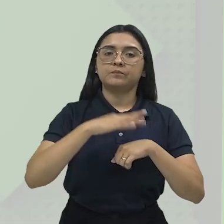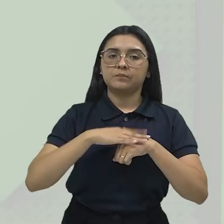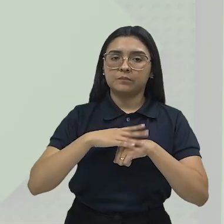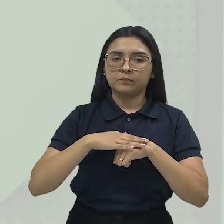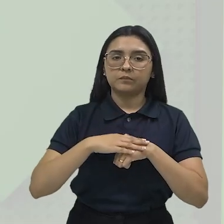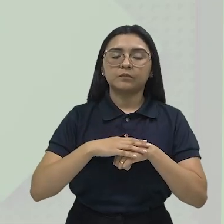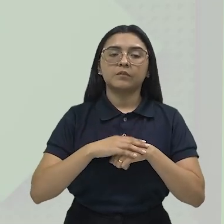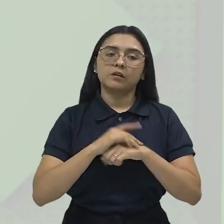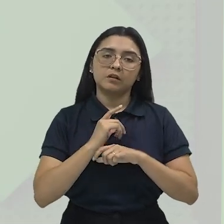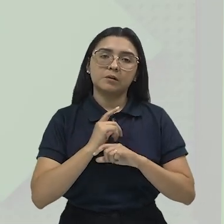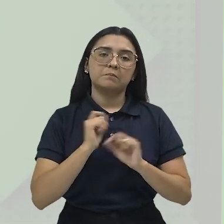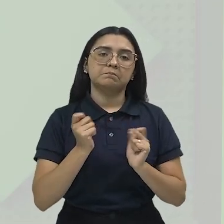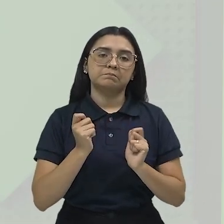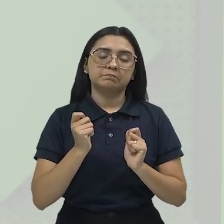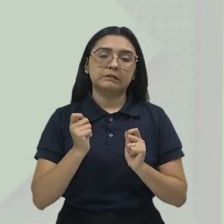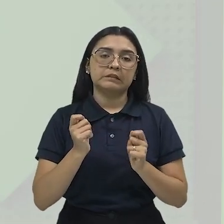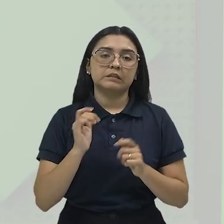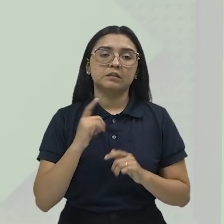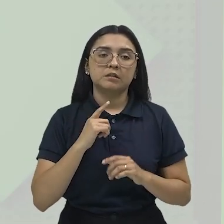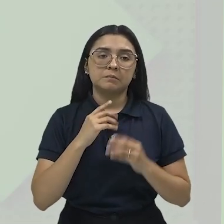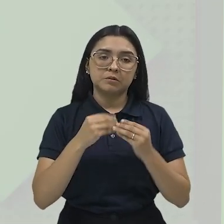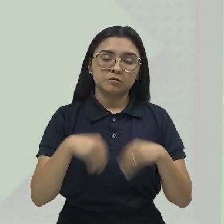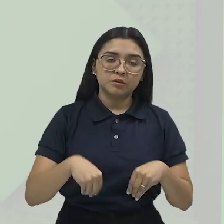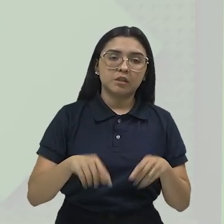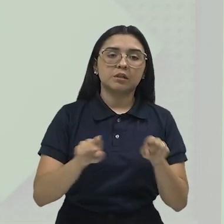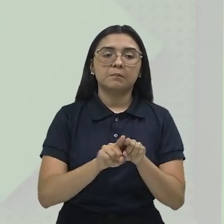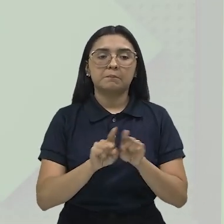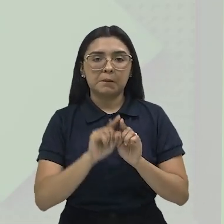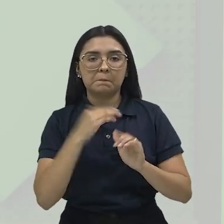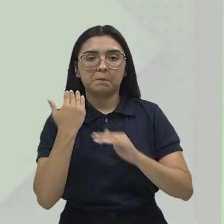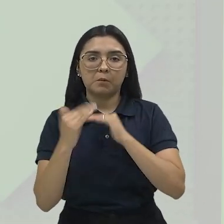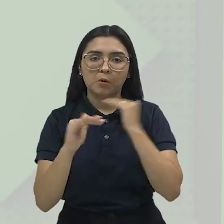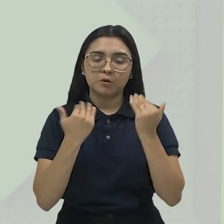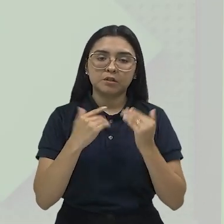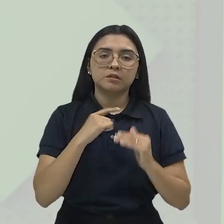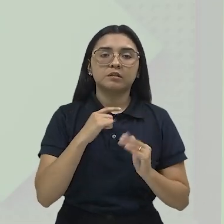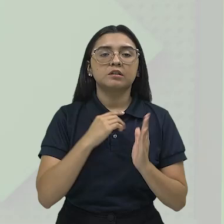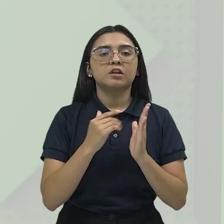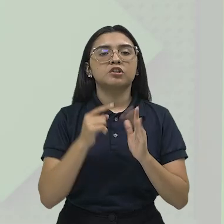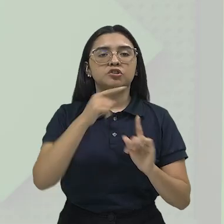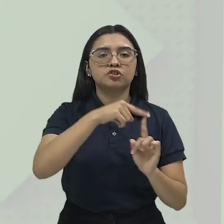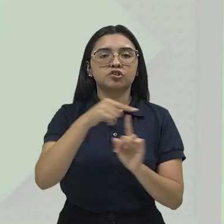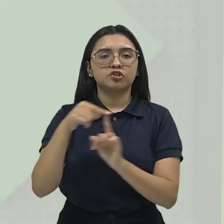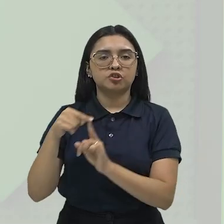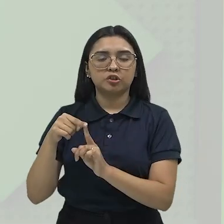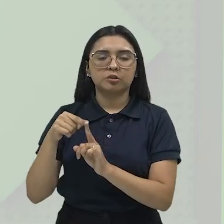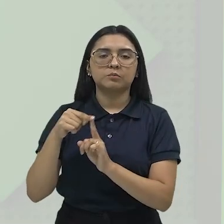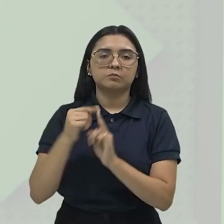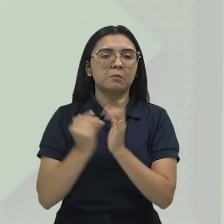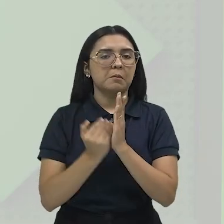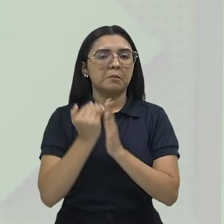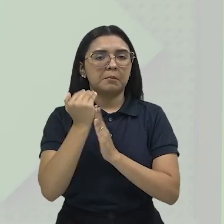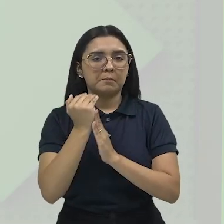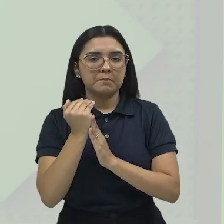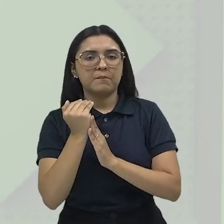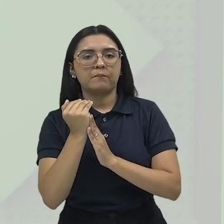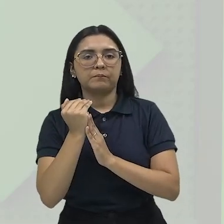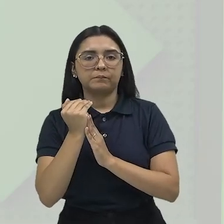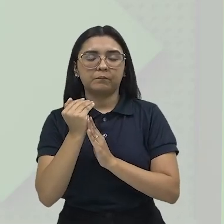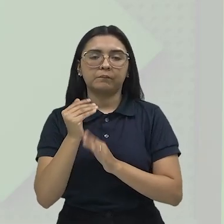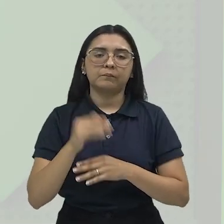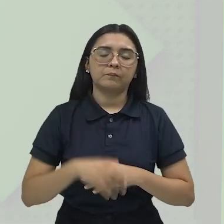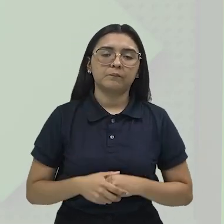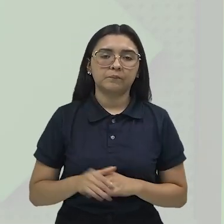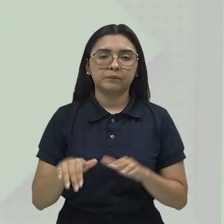muita morte. Nós temos estágios graves, tipos graves de malária, né? Então,